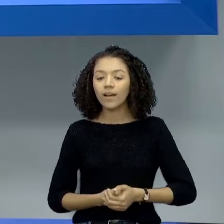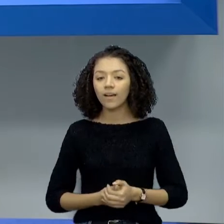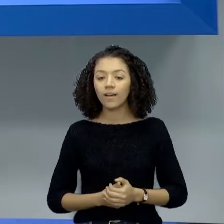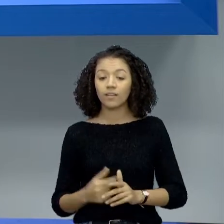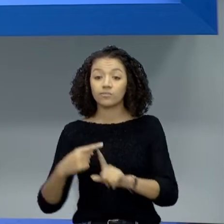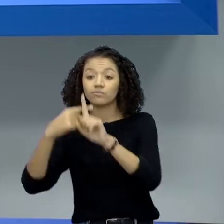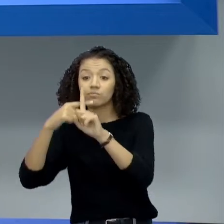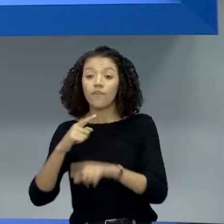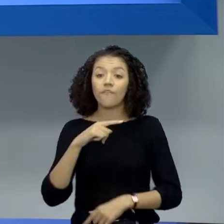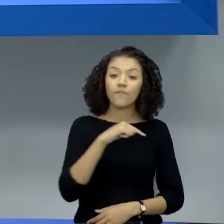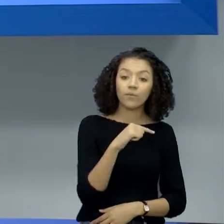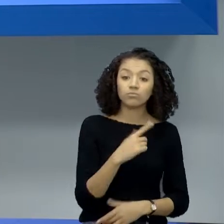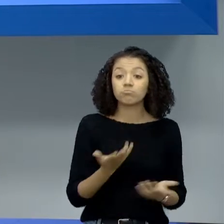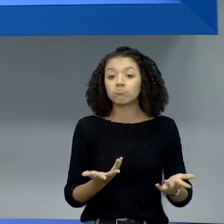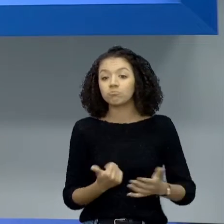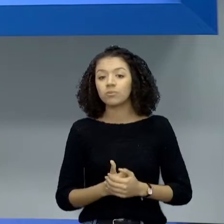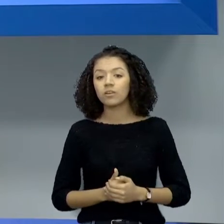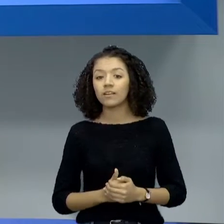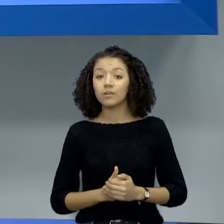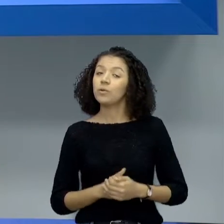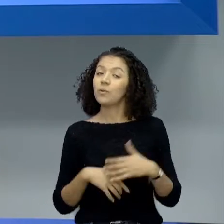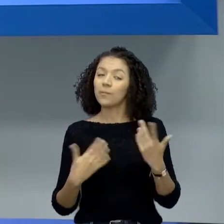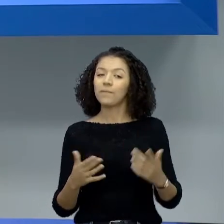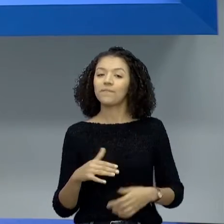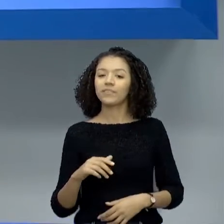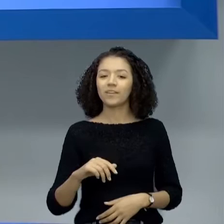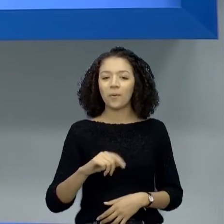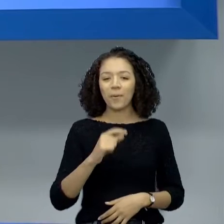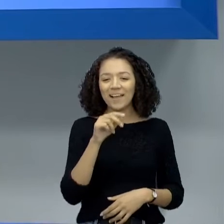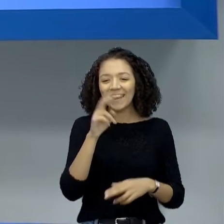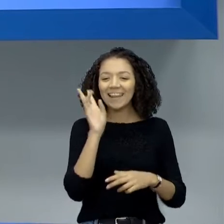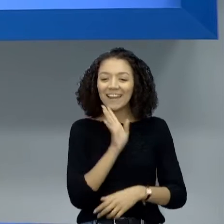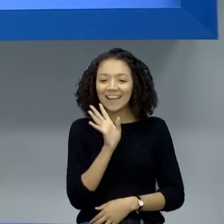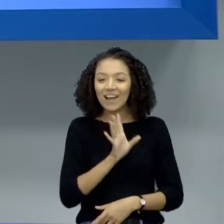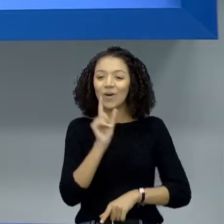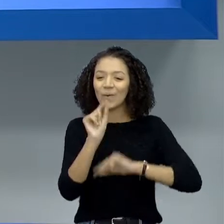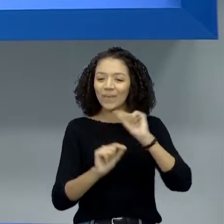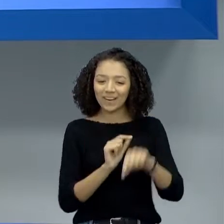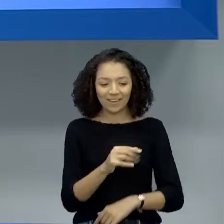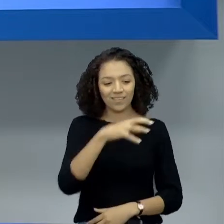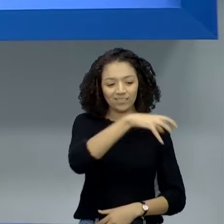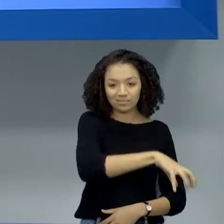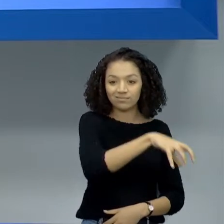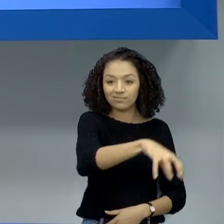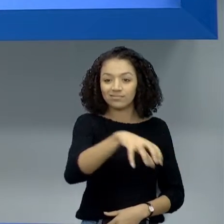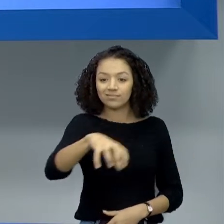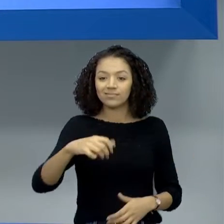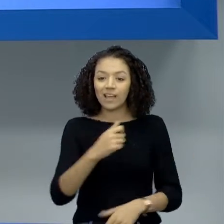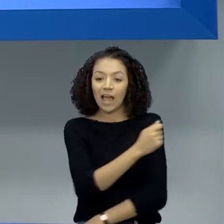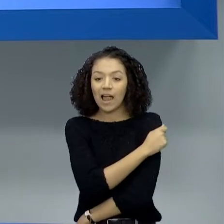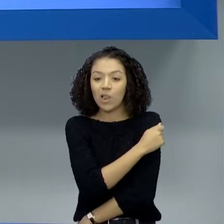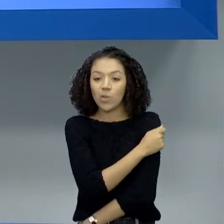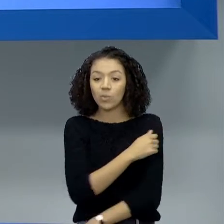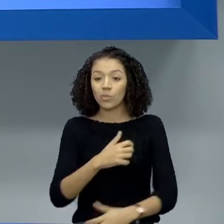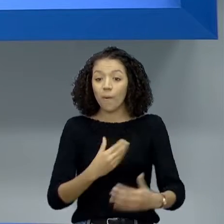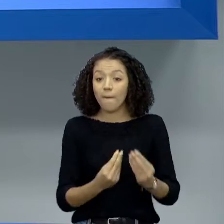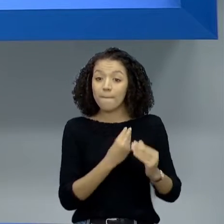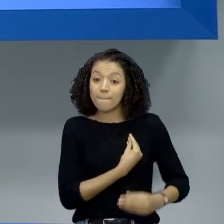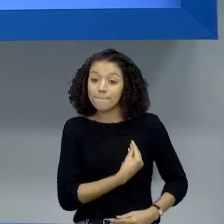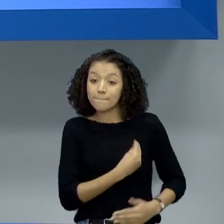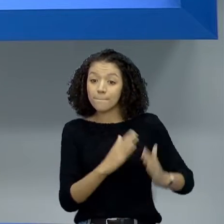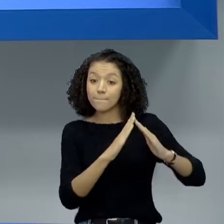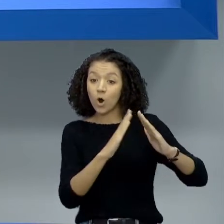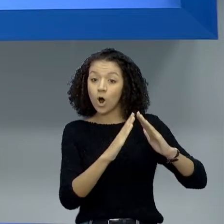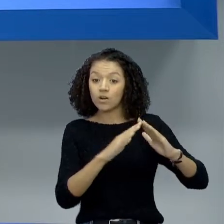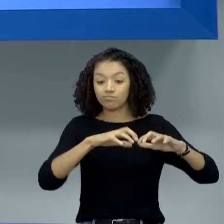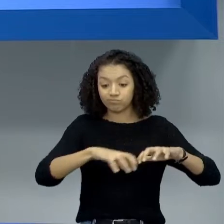ficava muito livre, porque cada estudante ele mora numa determinada região e ele vai ter uma vivência diferente. Então, eu pesquisava um